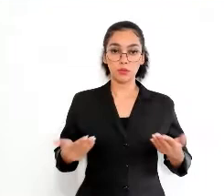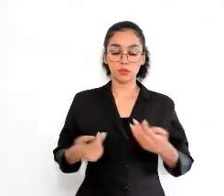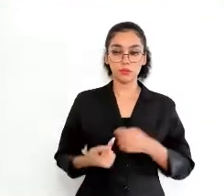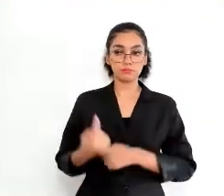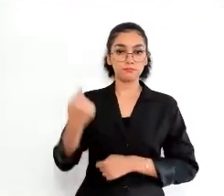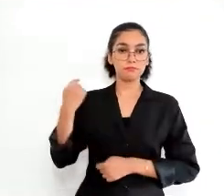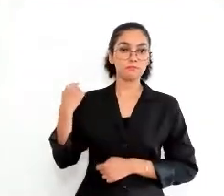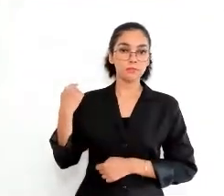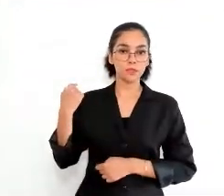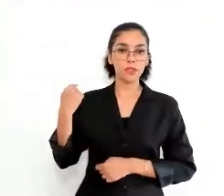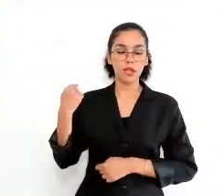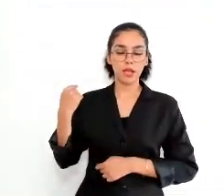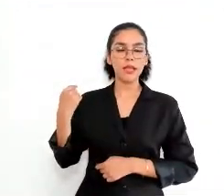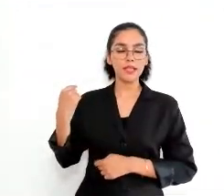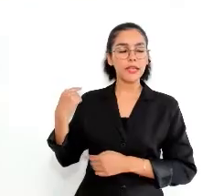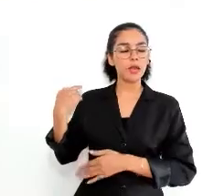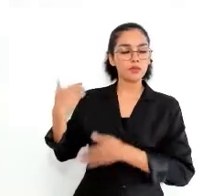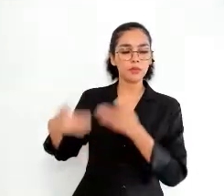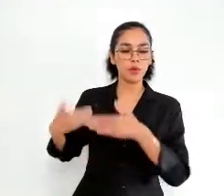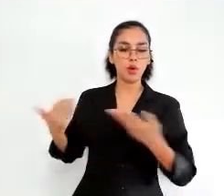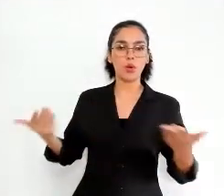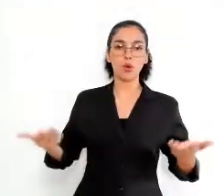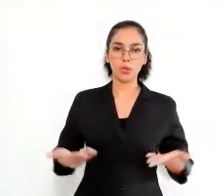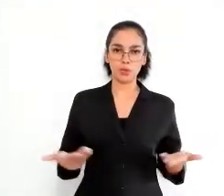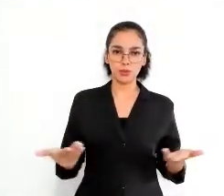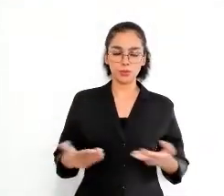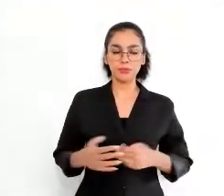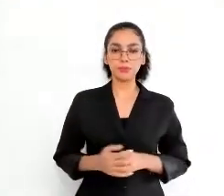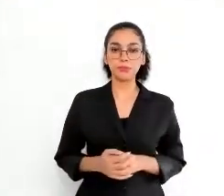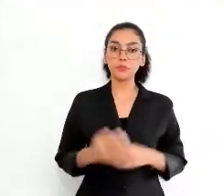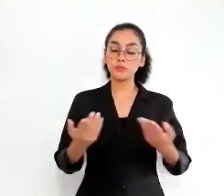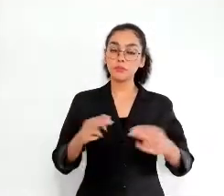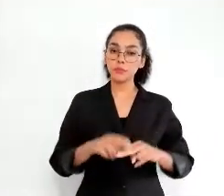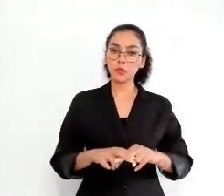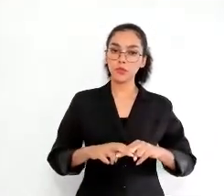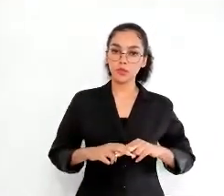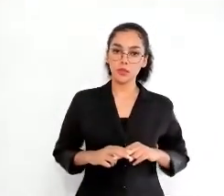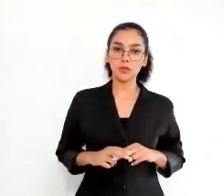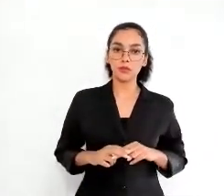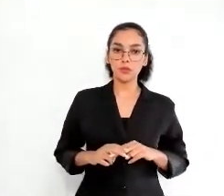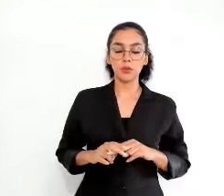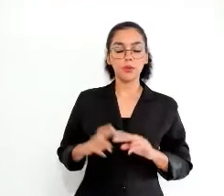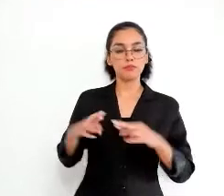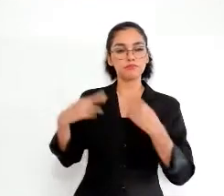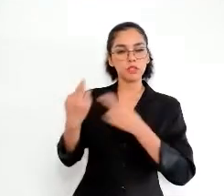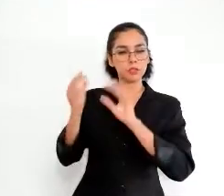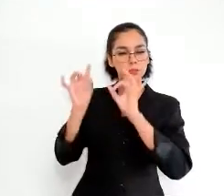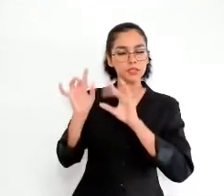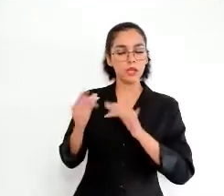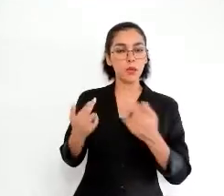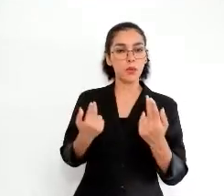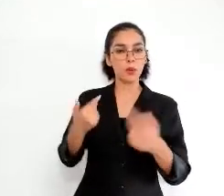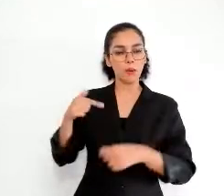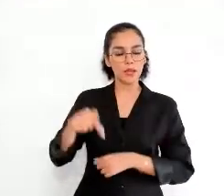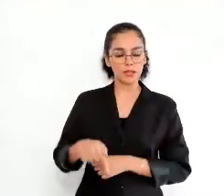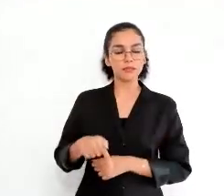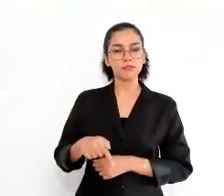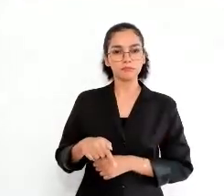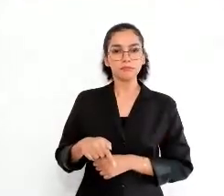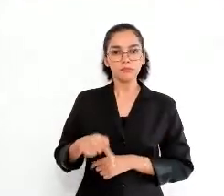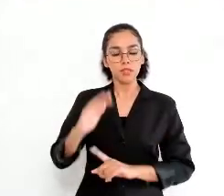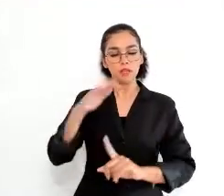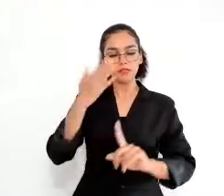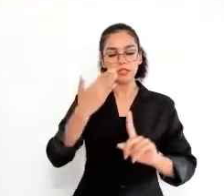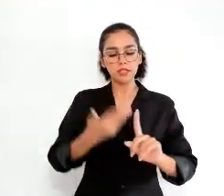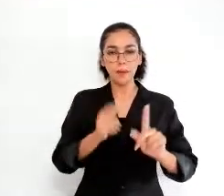ao presente. Por isso, solenidades como esta, que reverenciam pessoas e não